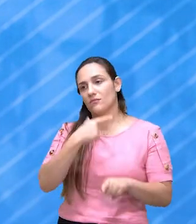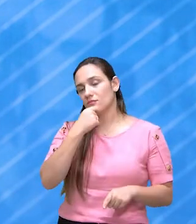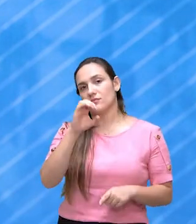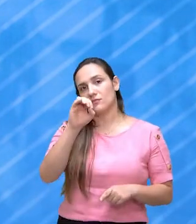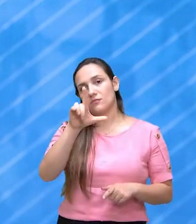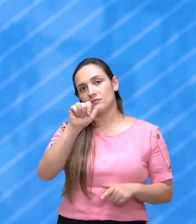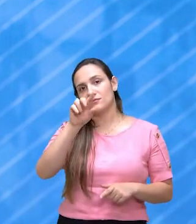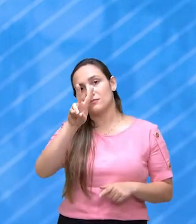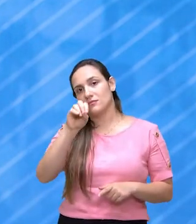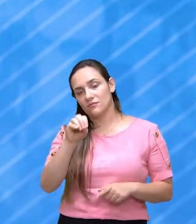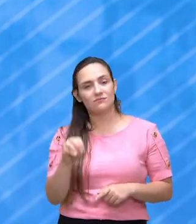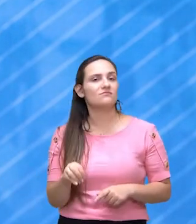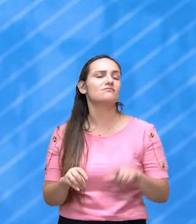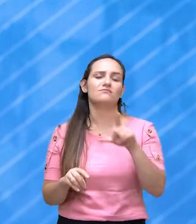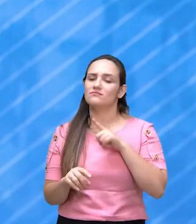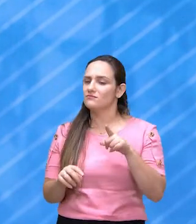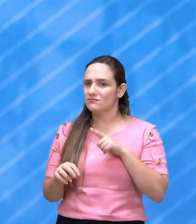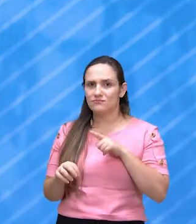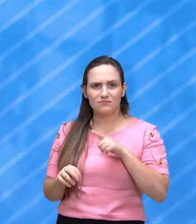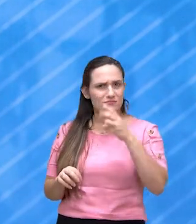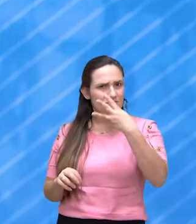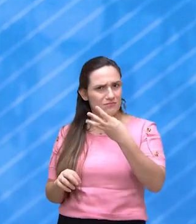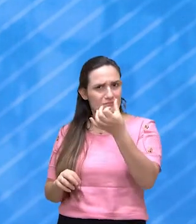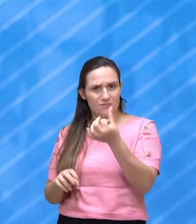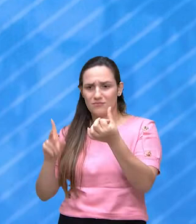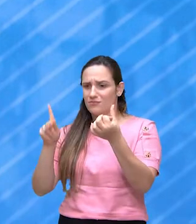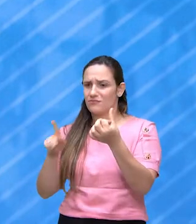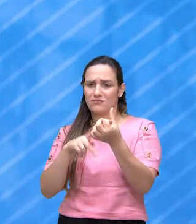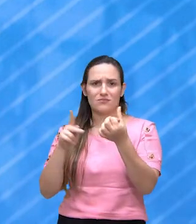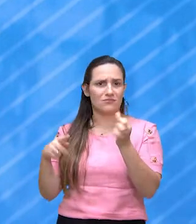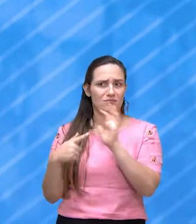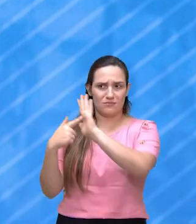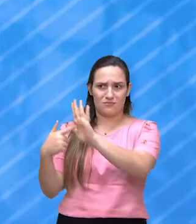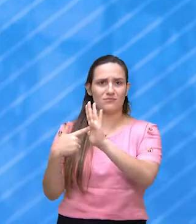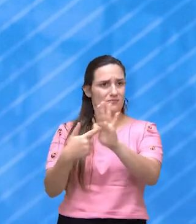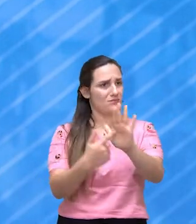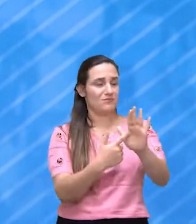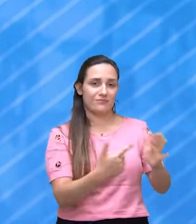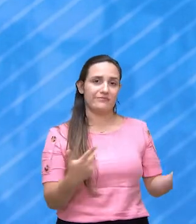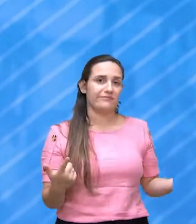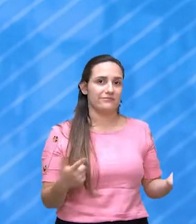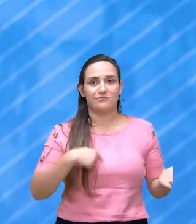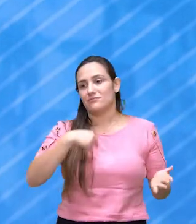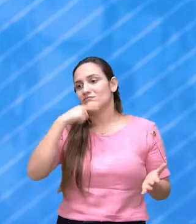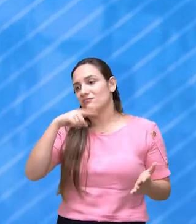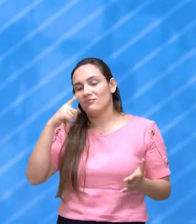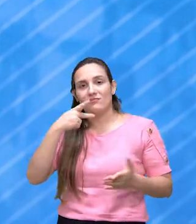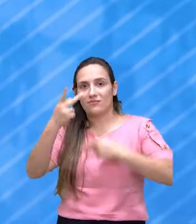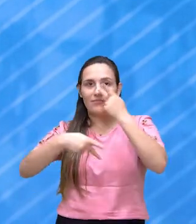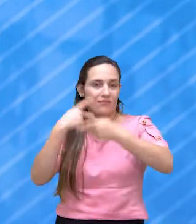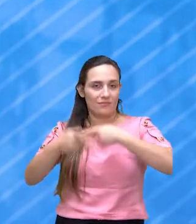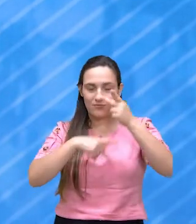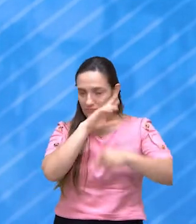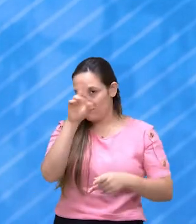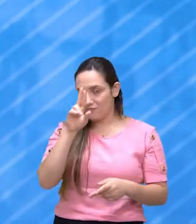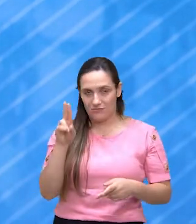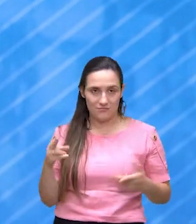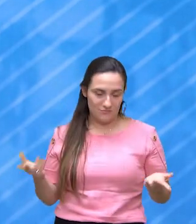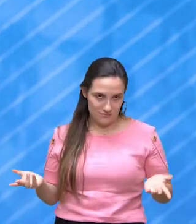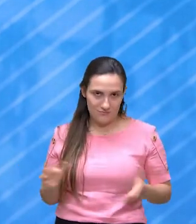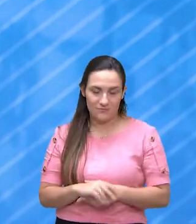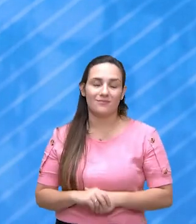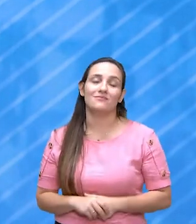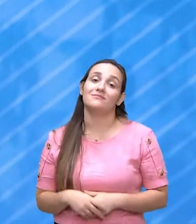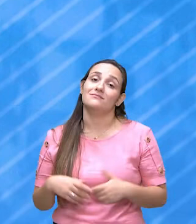processualistas nosso estado Doutor Olavo também da Universidade Federal nosso são 36 expositores então não dá para